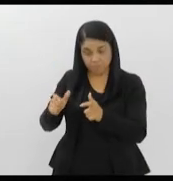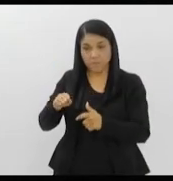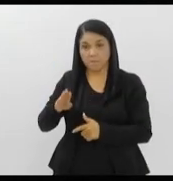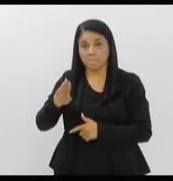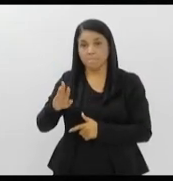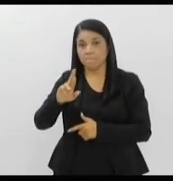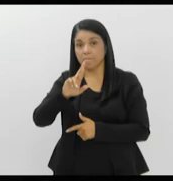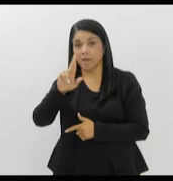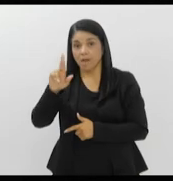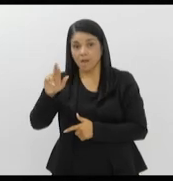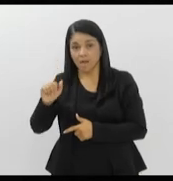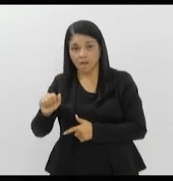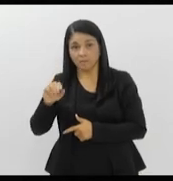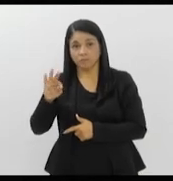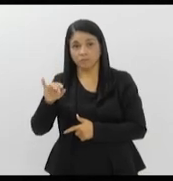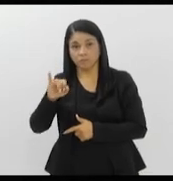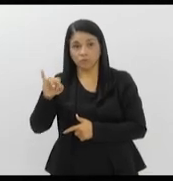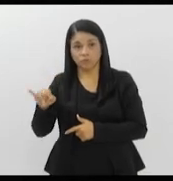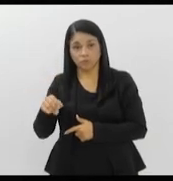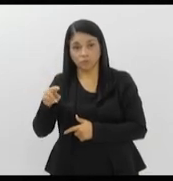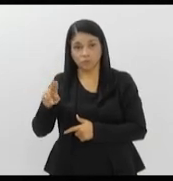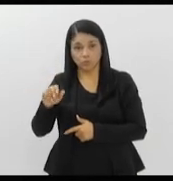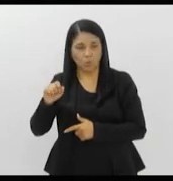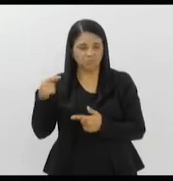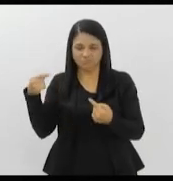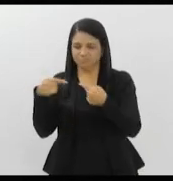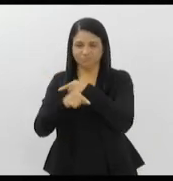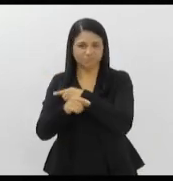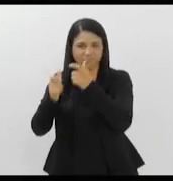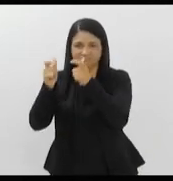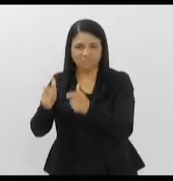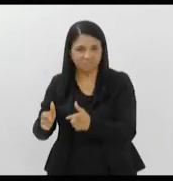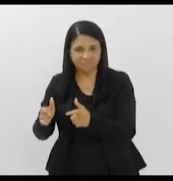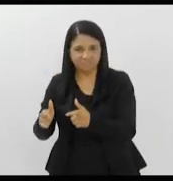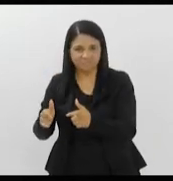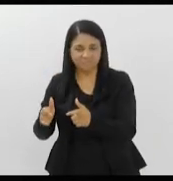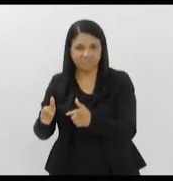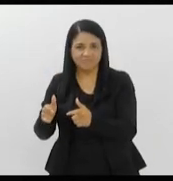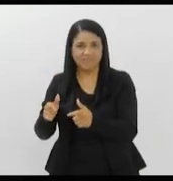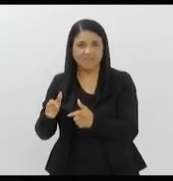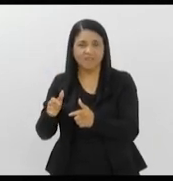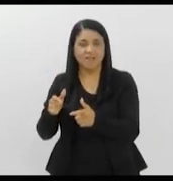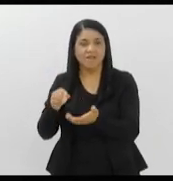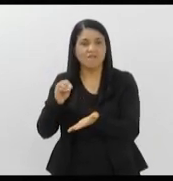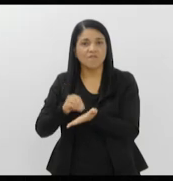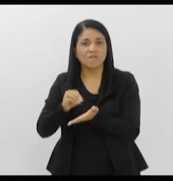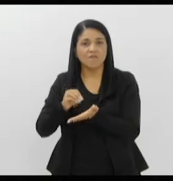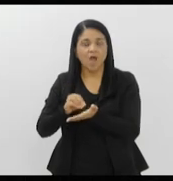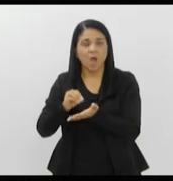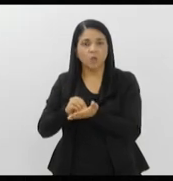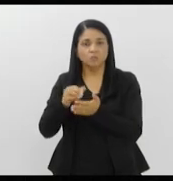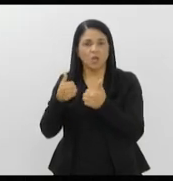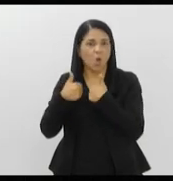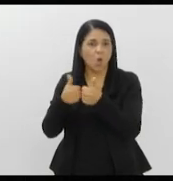local totalmente inadequado. Há uma carência de transporte